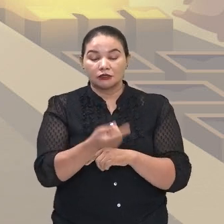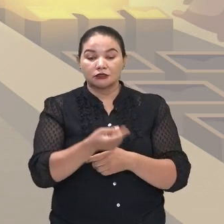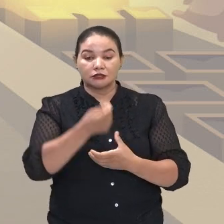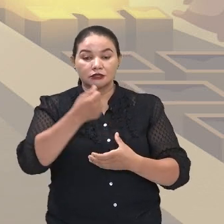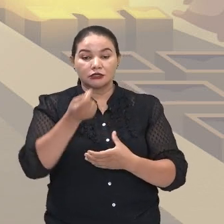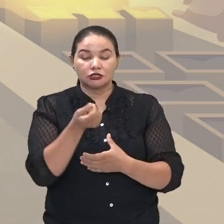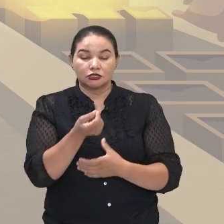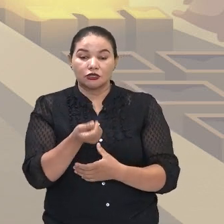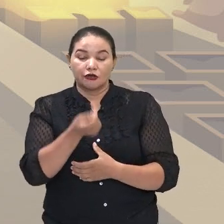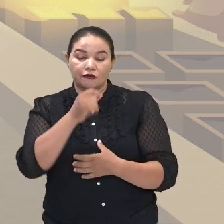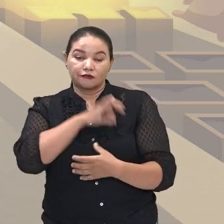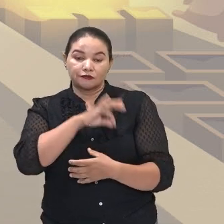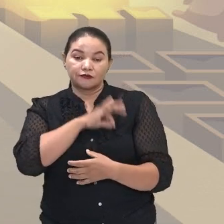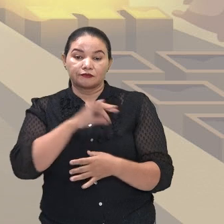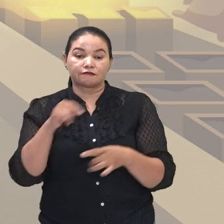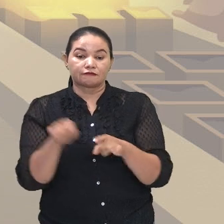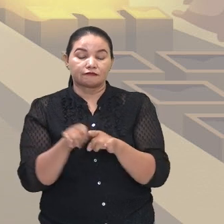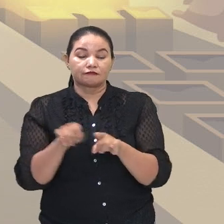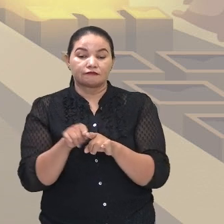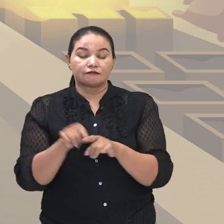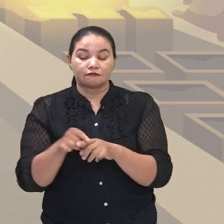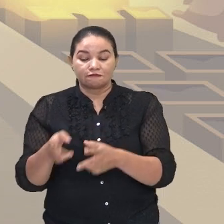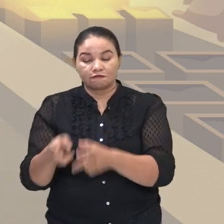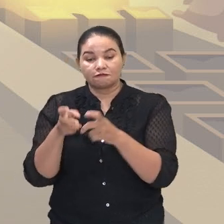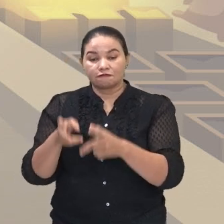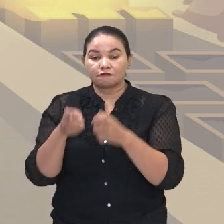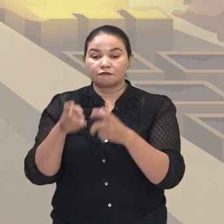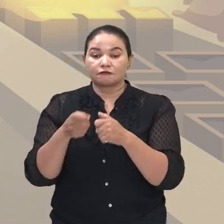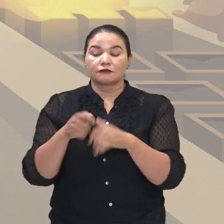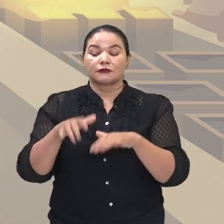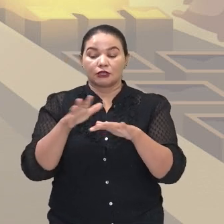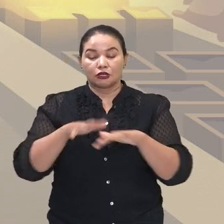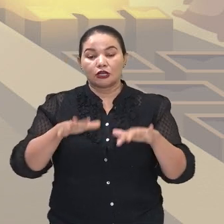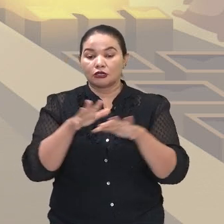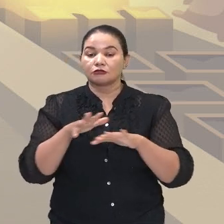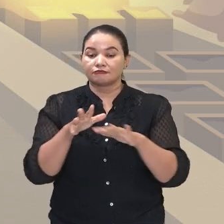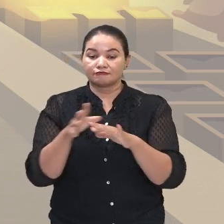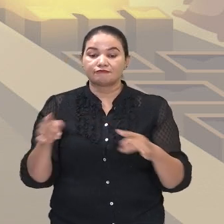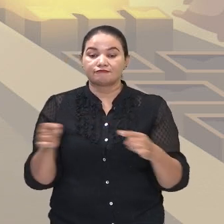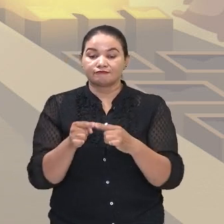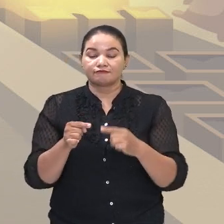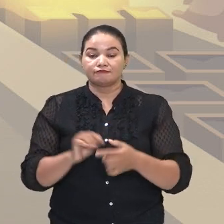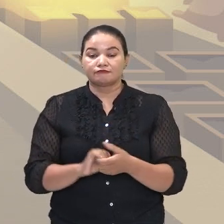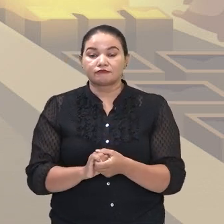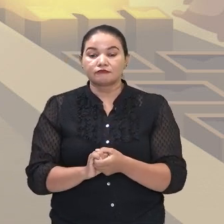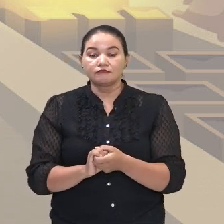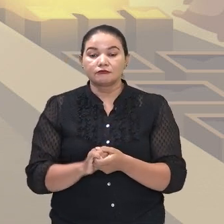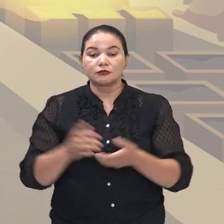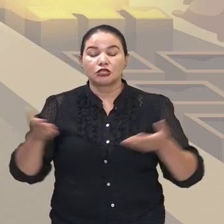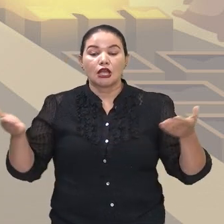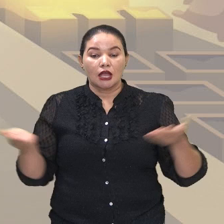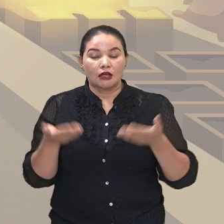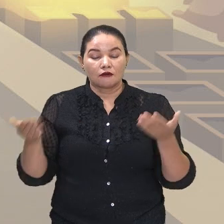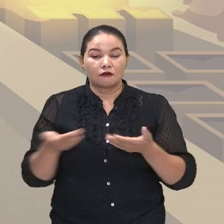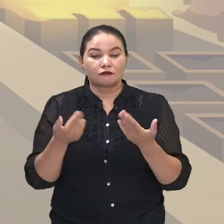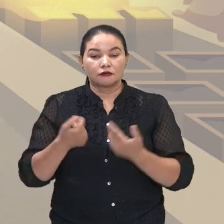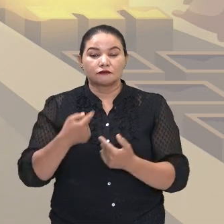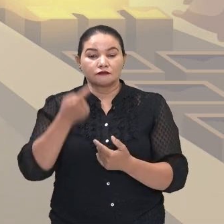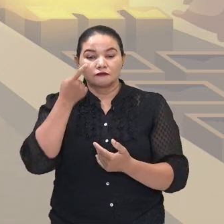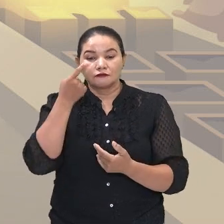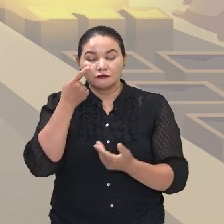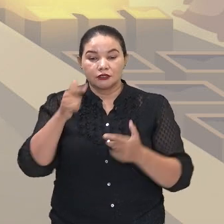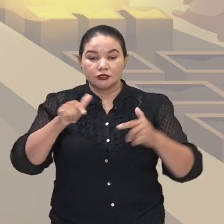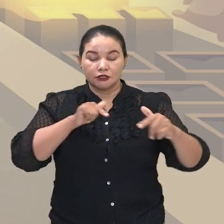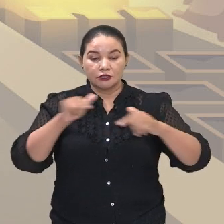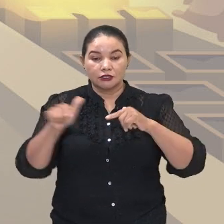ser explorado diante desse cenário. Eu trago para vocês agora a exploração da mão de